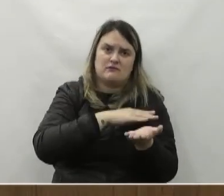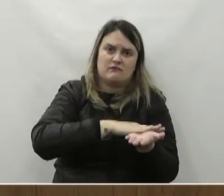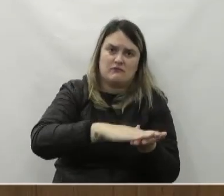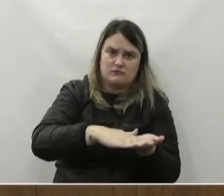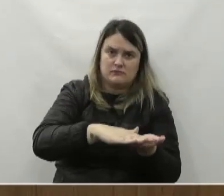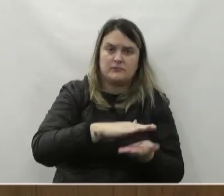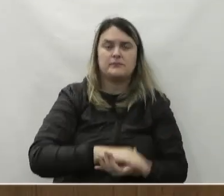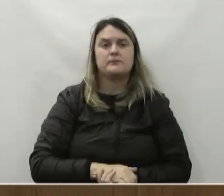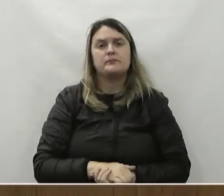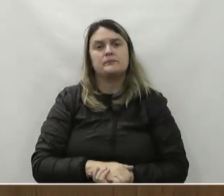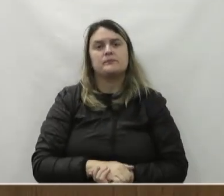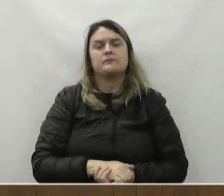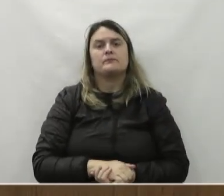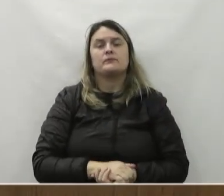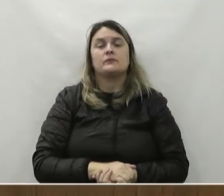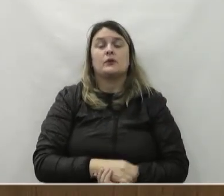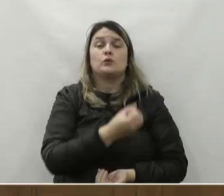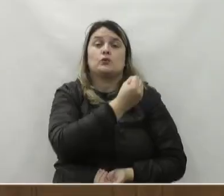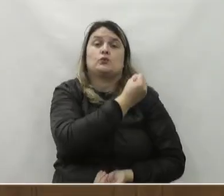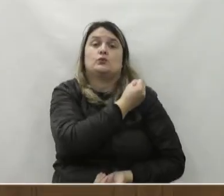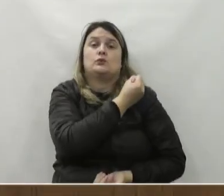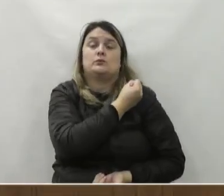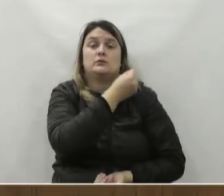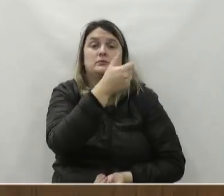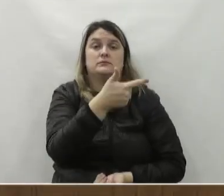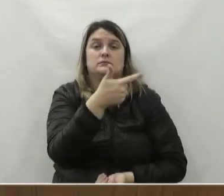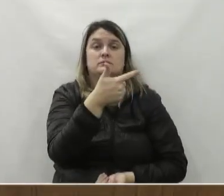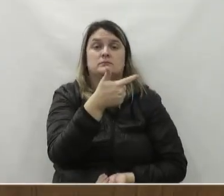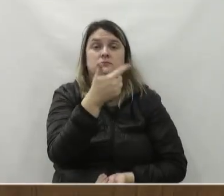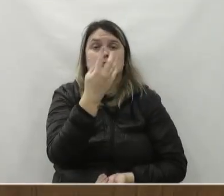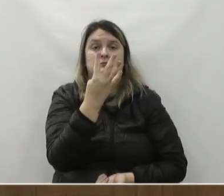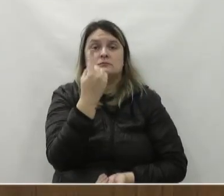municipal. Indicação número